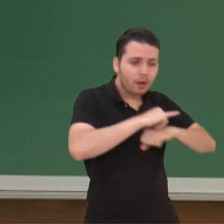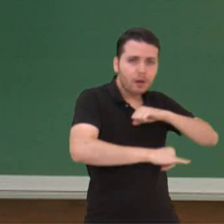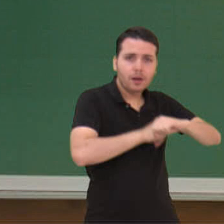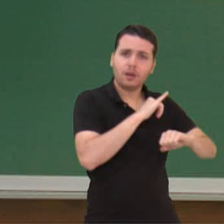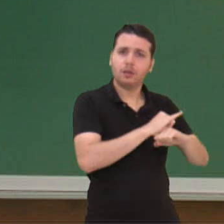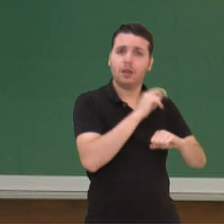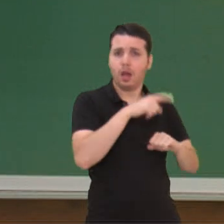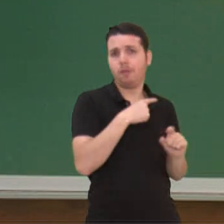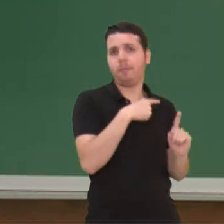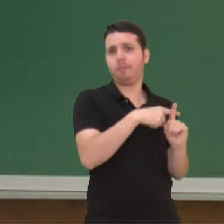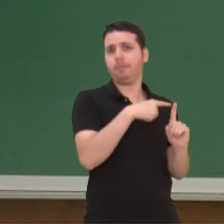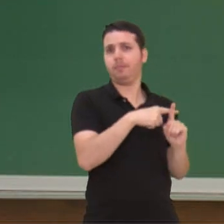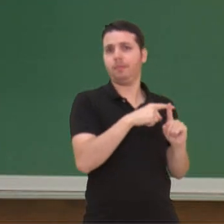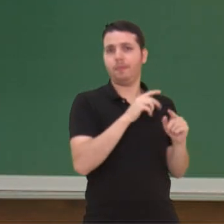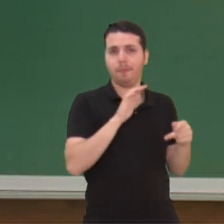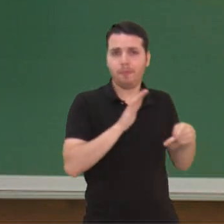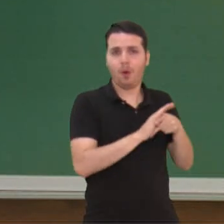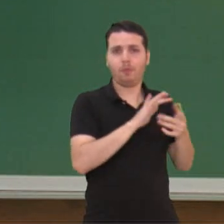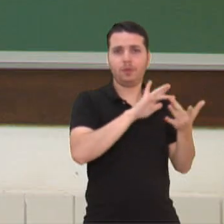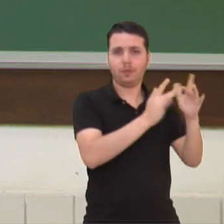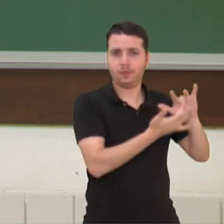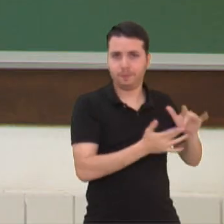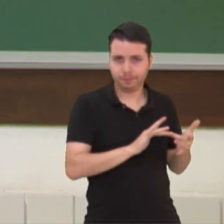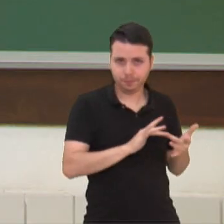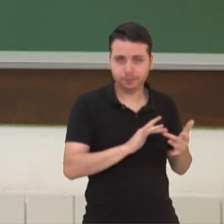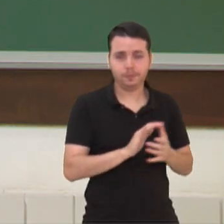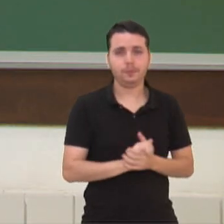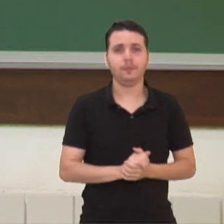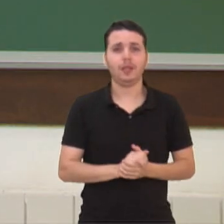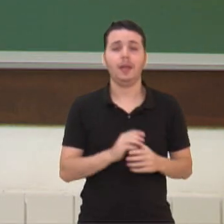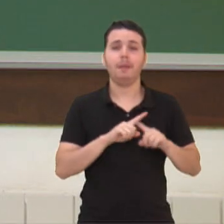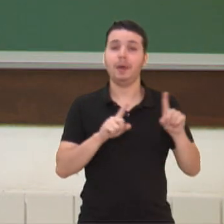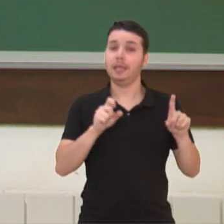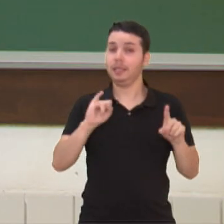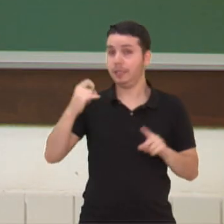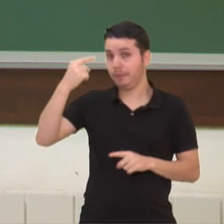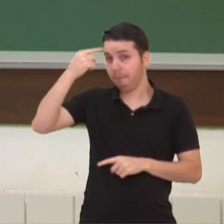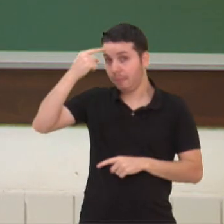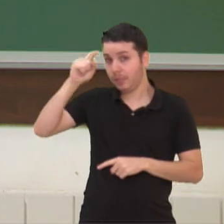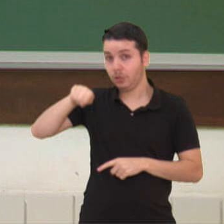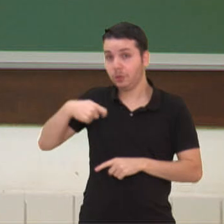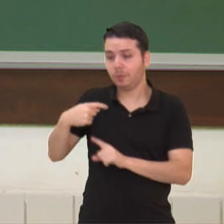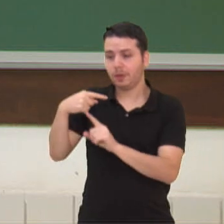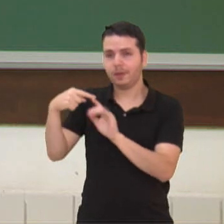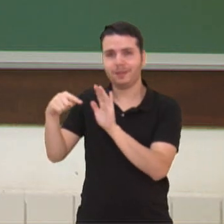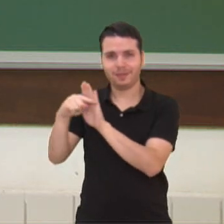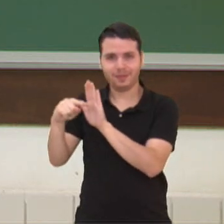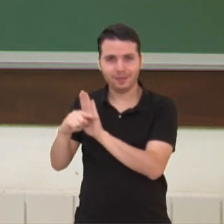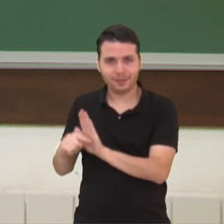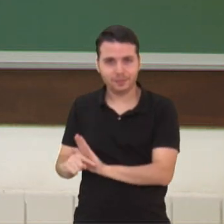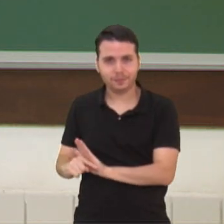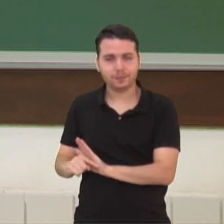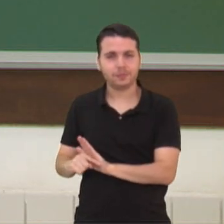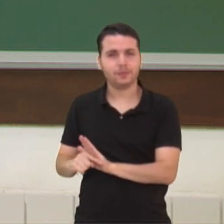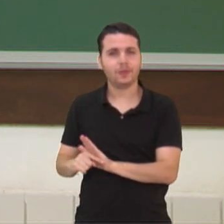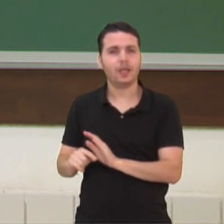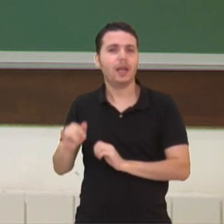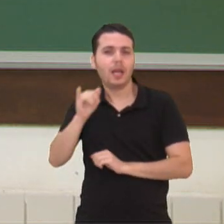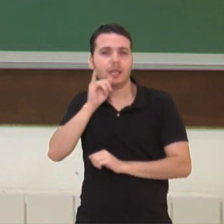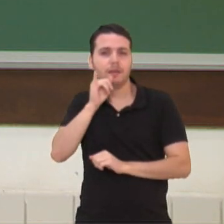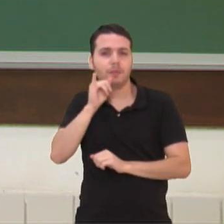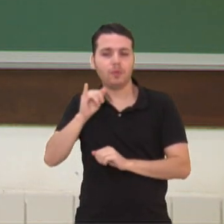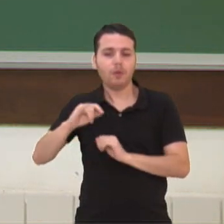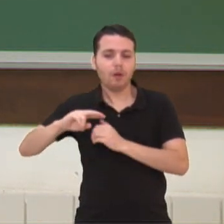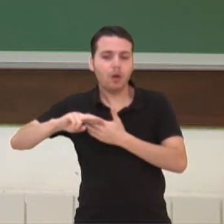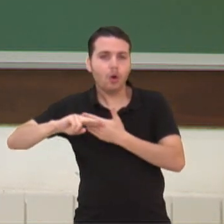um benefício da globalização, né? Agora, se eu pensar em desvantagens, aí eu começo a pensar nas